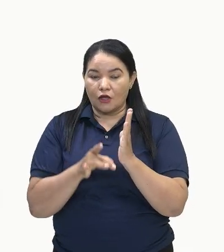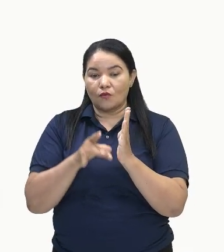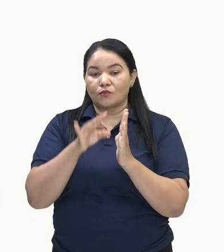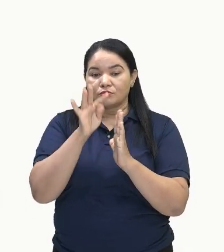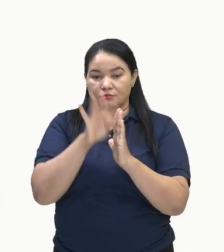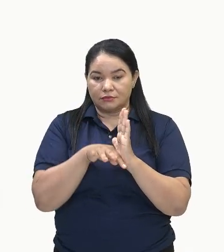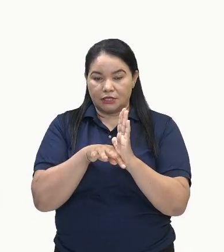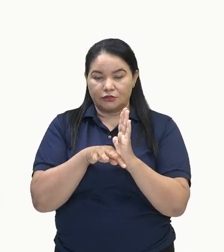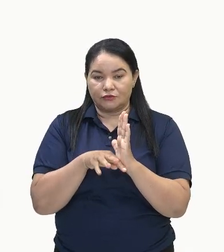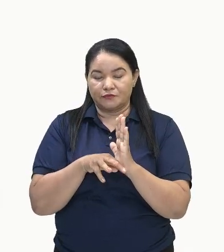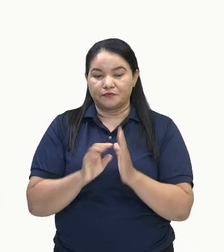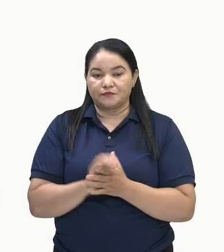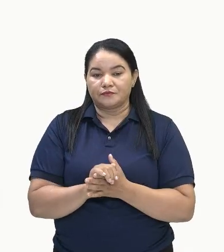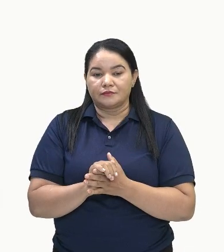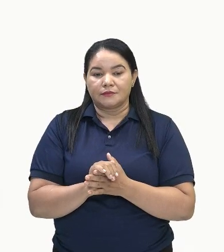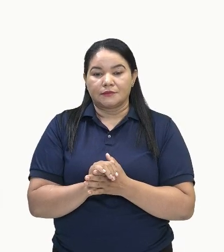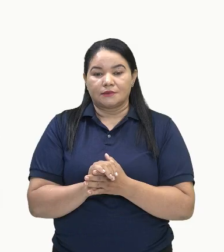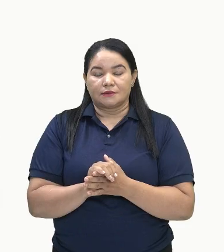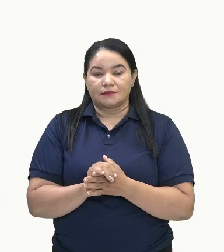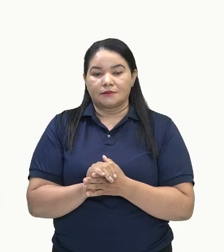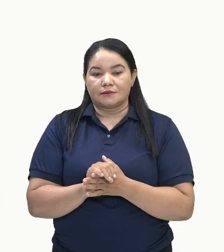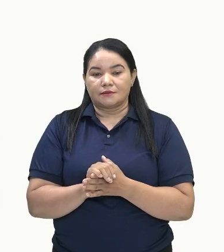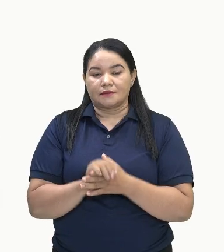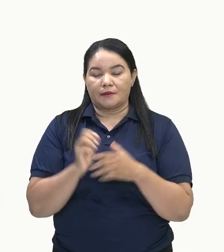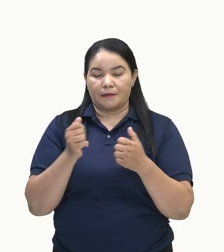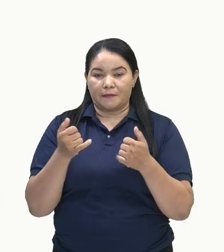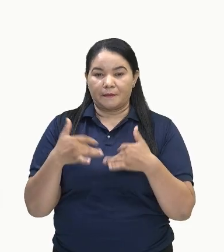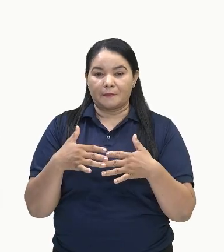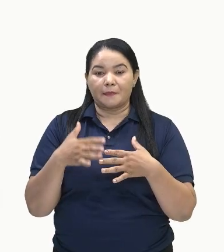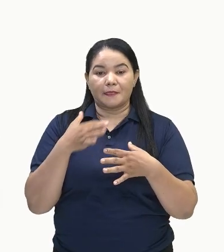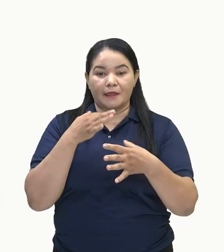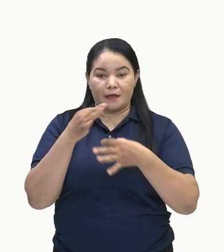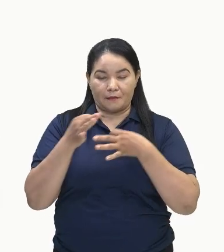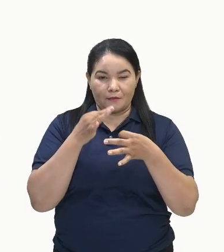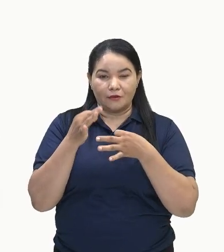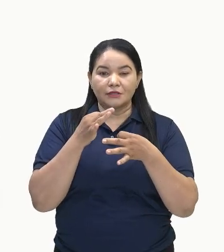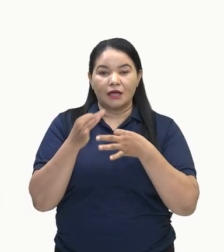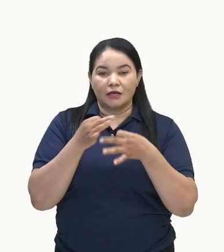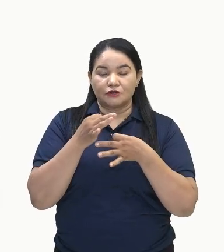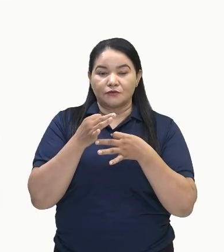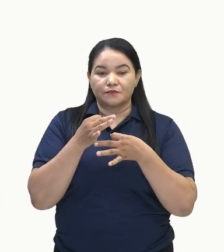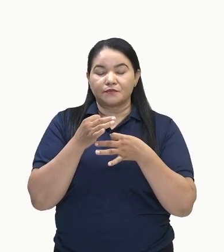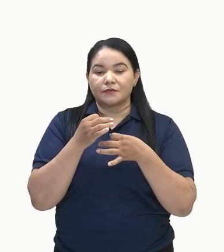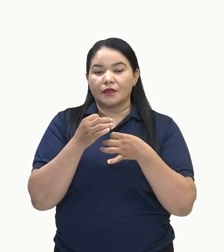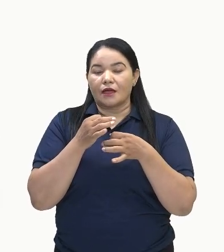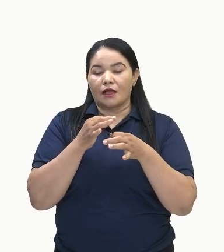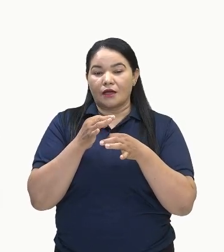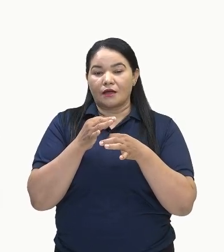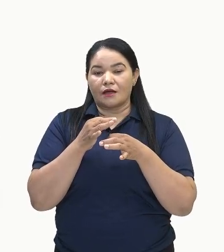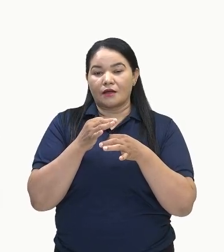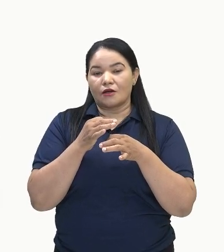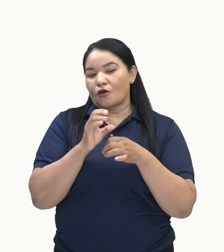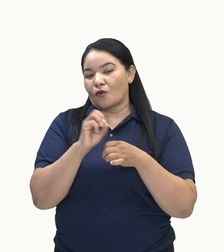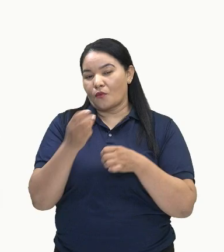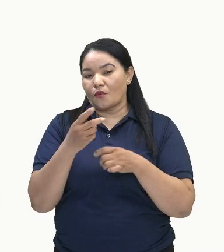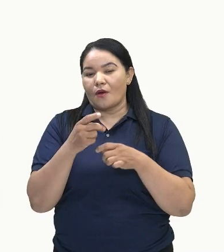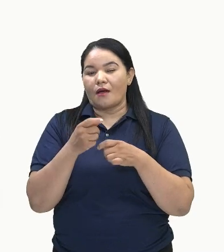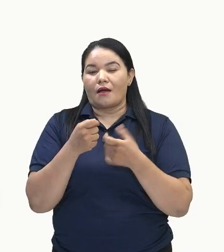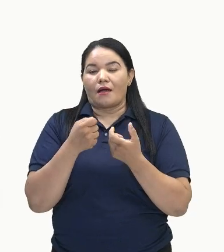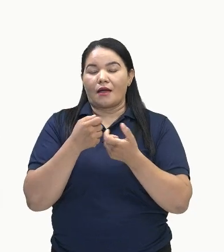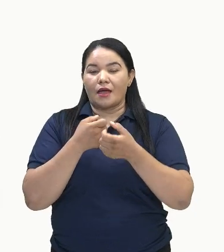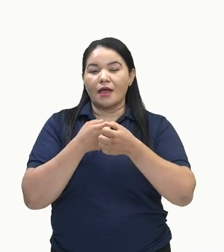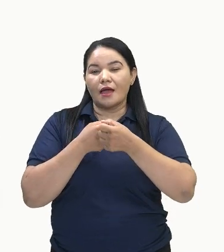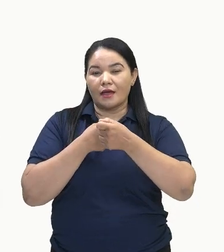Então, a reportagem, como nós já falamos, ela é bem mais extensa, né? Porque ela vai falar do